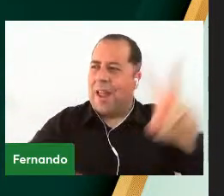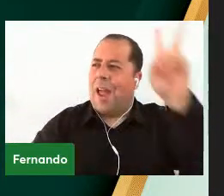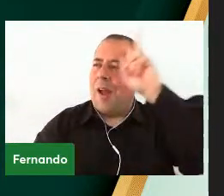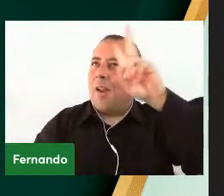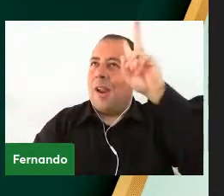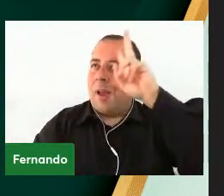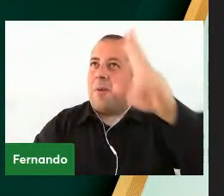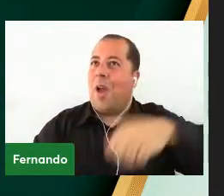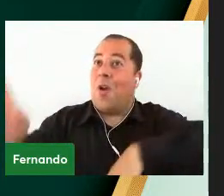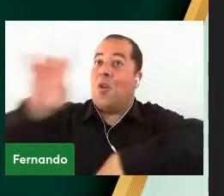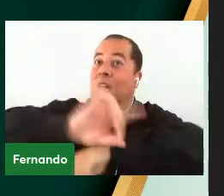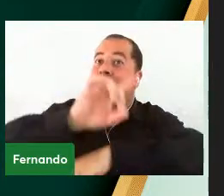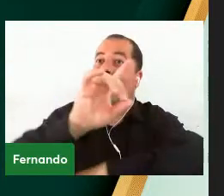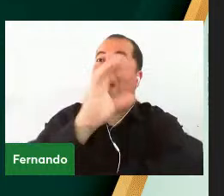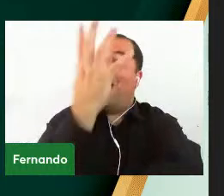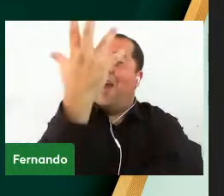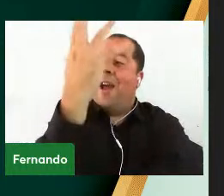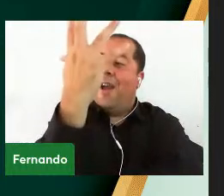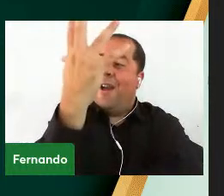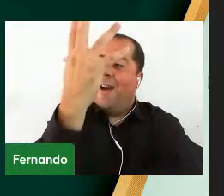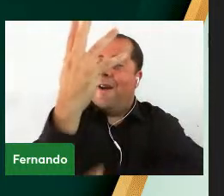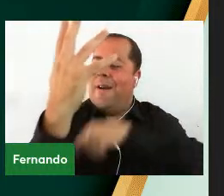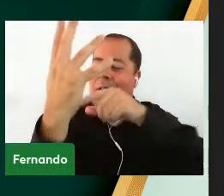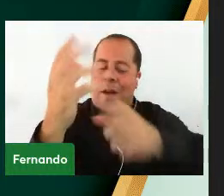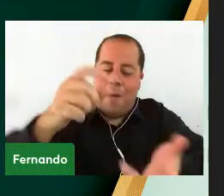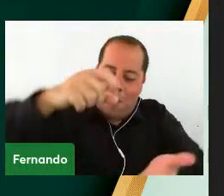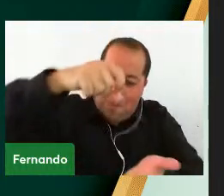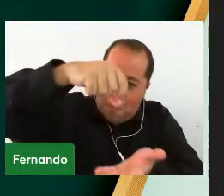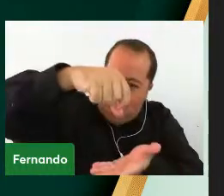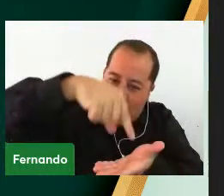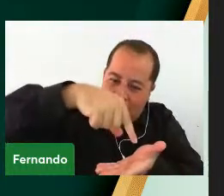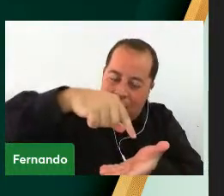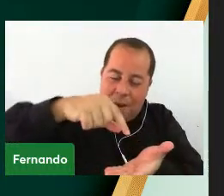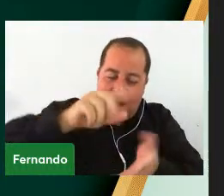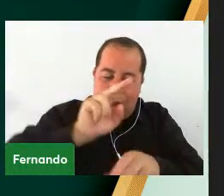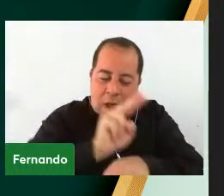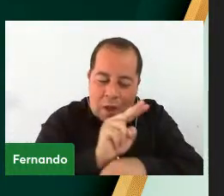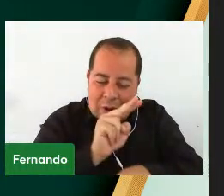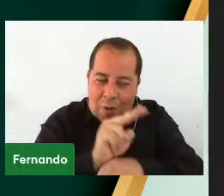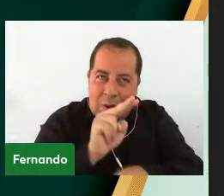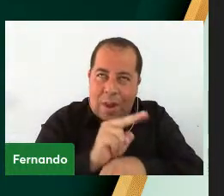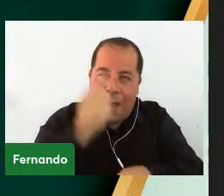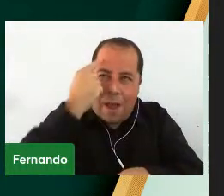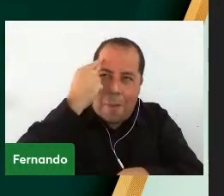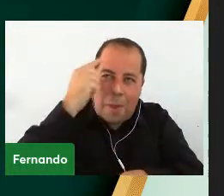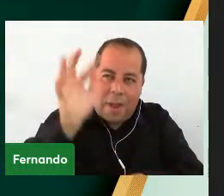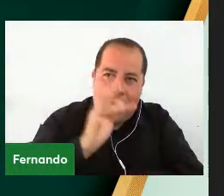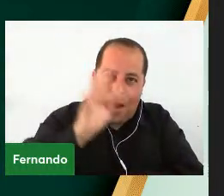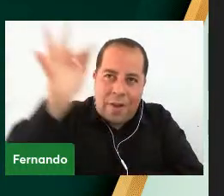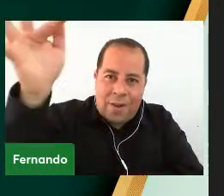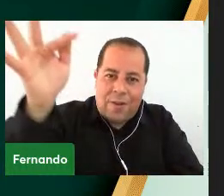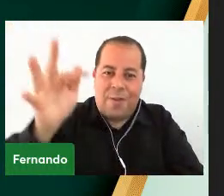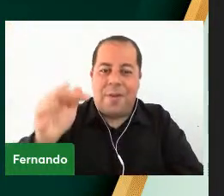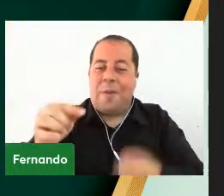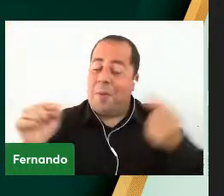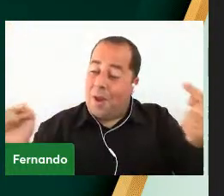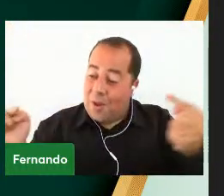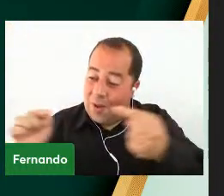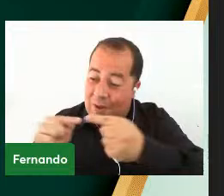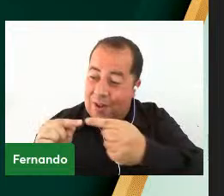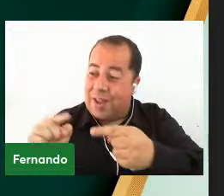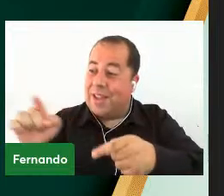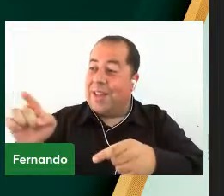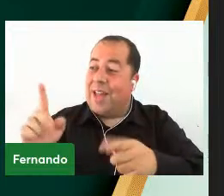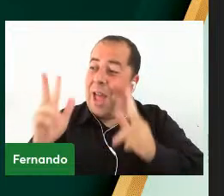né? Plantar, preservar uma árvore, também é olhar para o futuro. E vejo aqui uma semelhança, porque também foram plantados